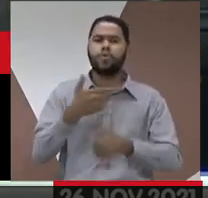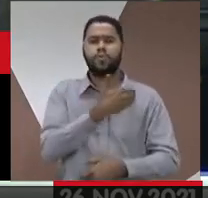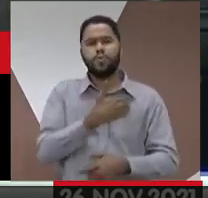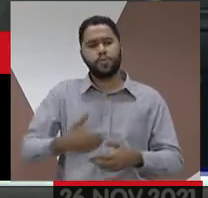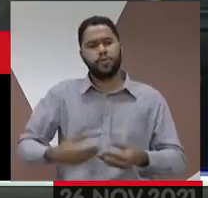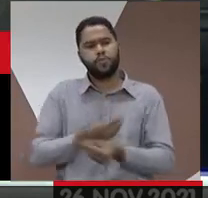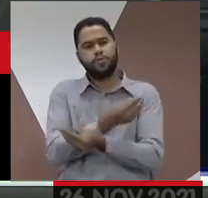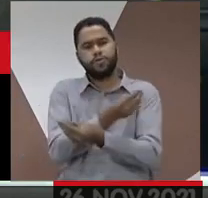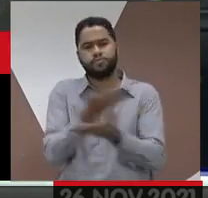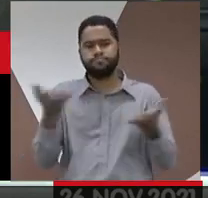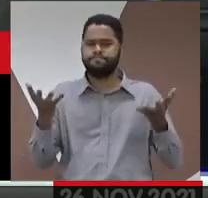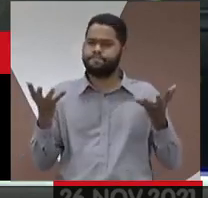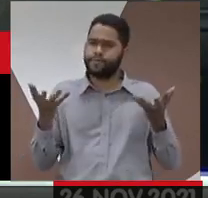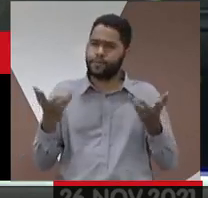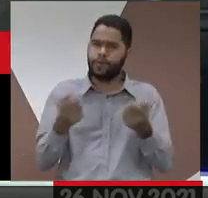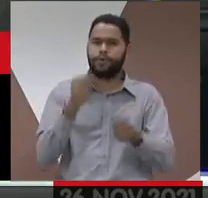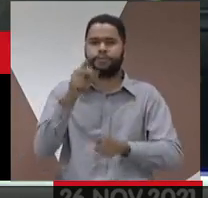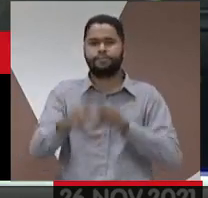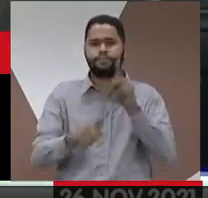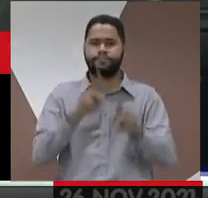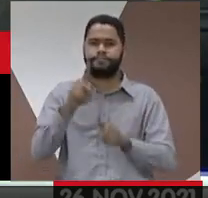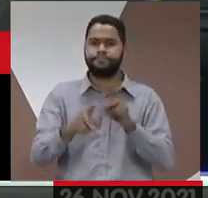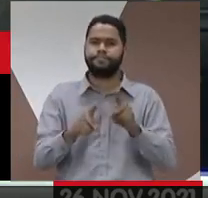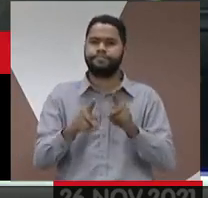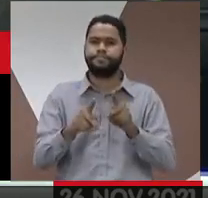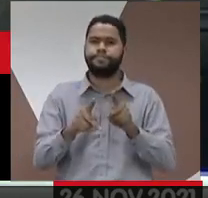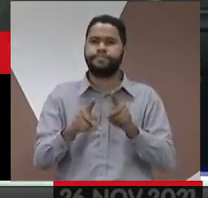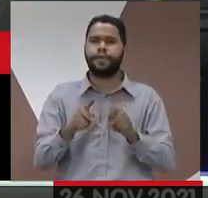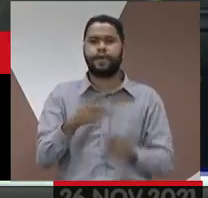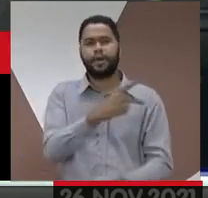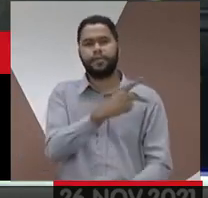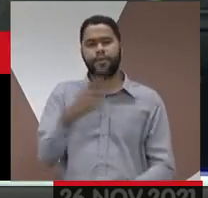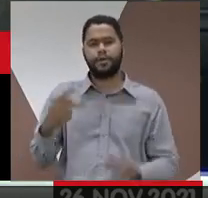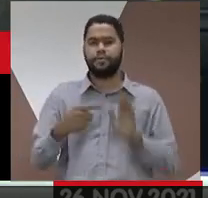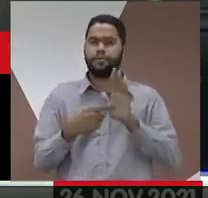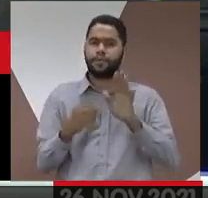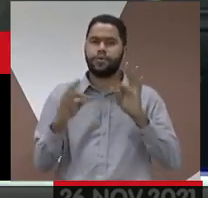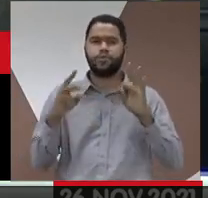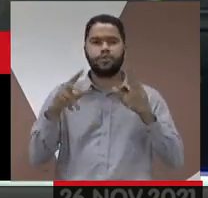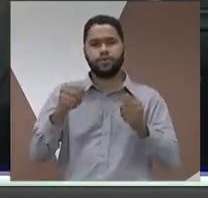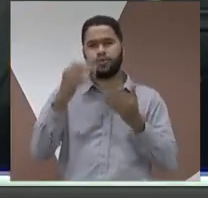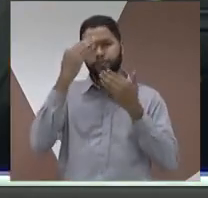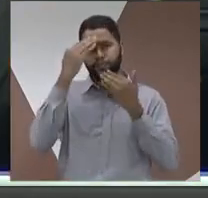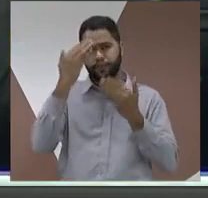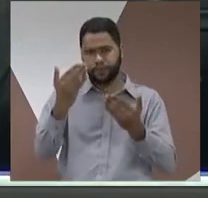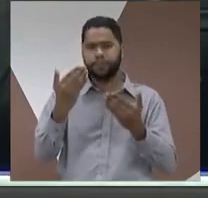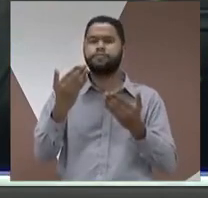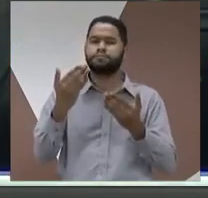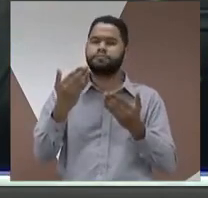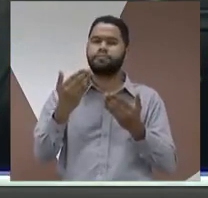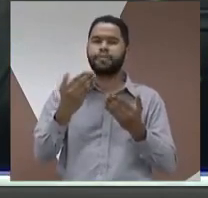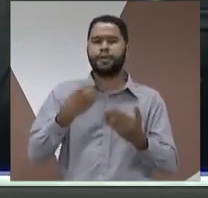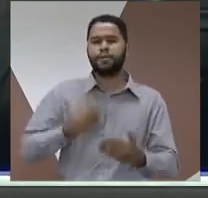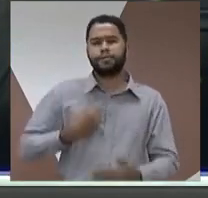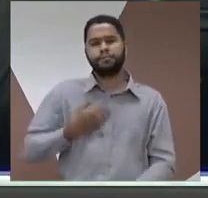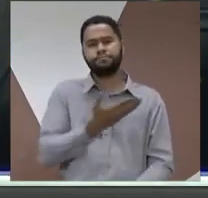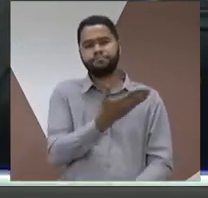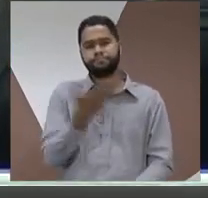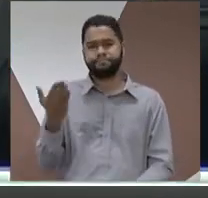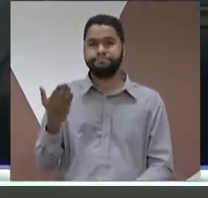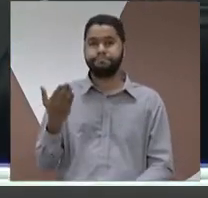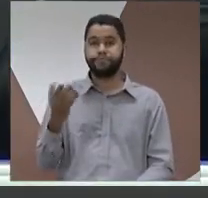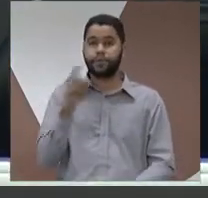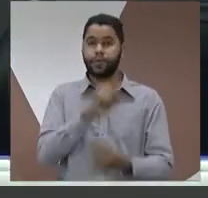entregues com qualidade à população. Esta presidência manifesta a todos os agradecimentos pela honrosa presença e,